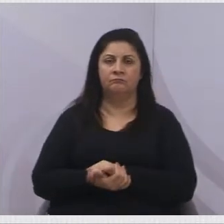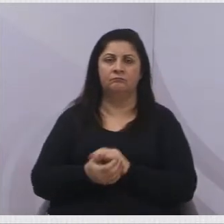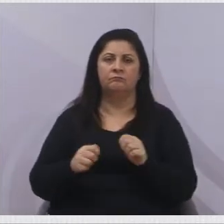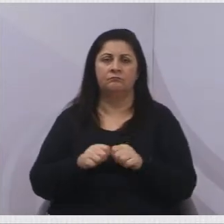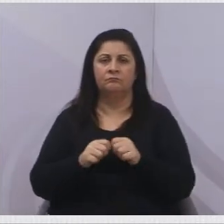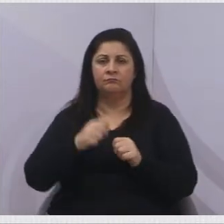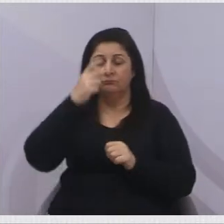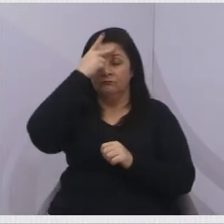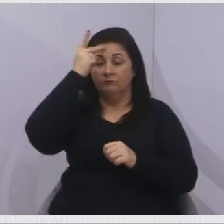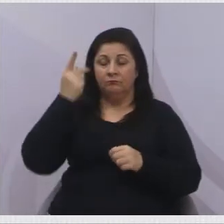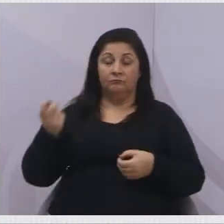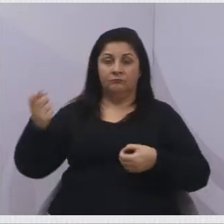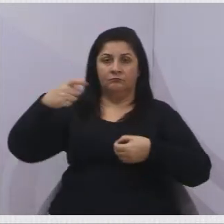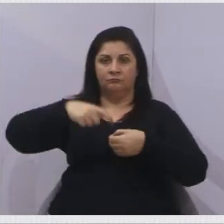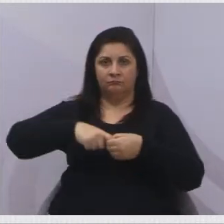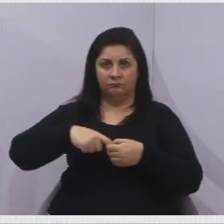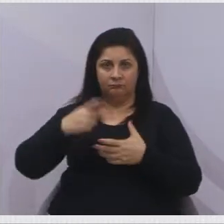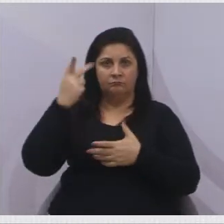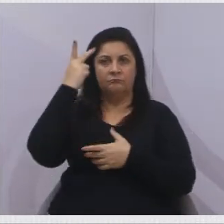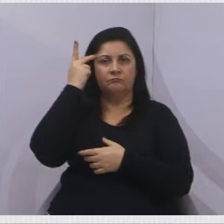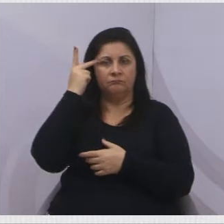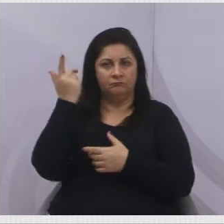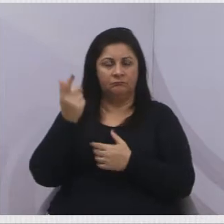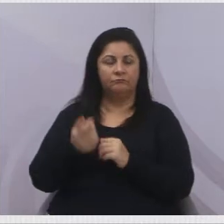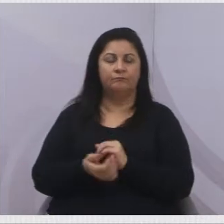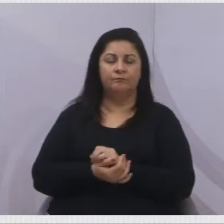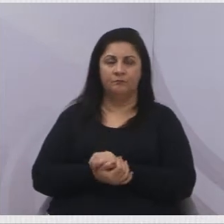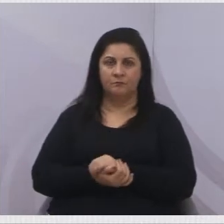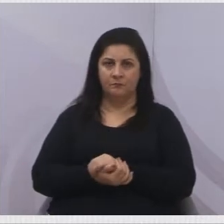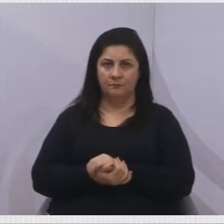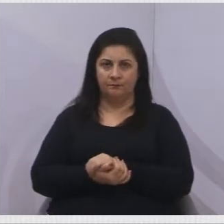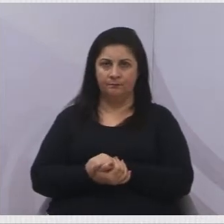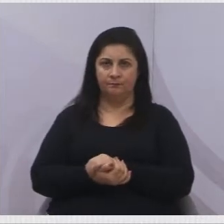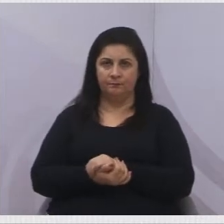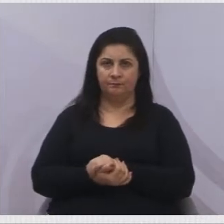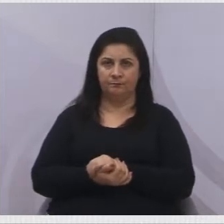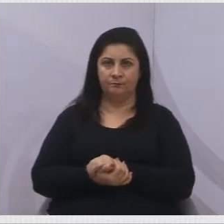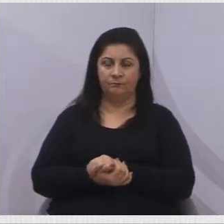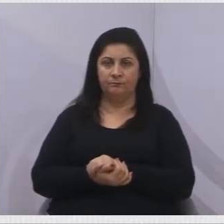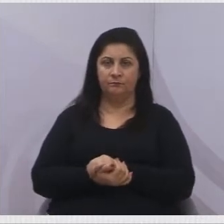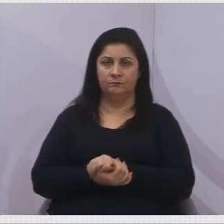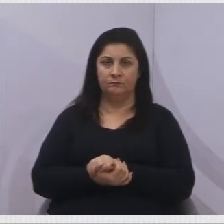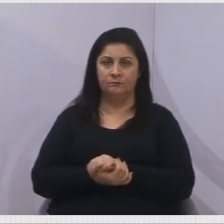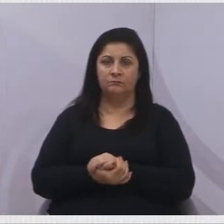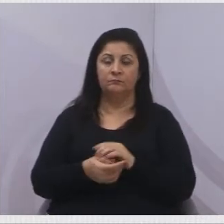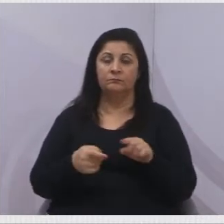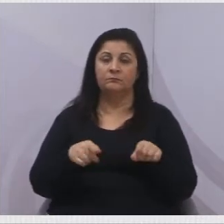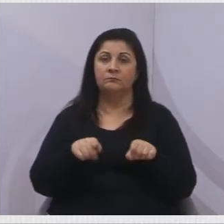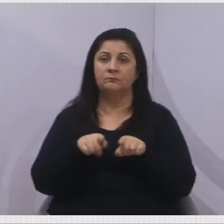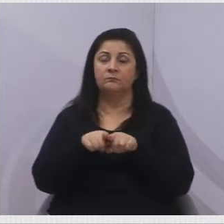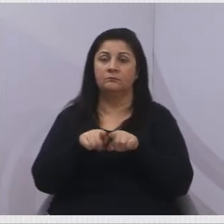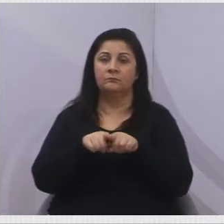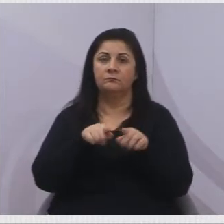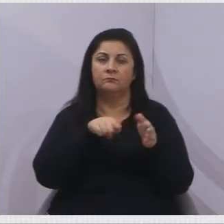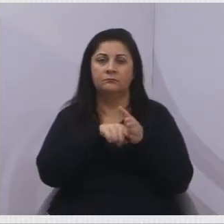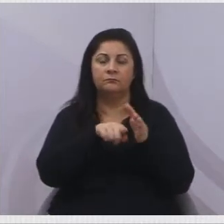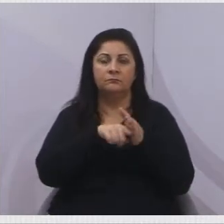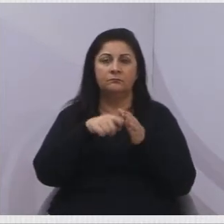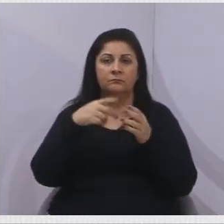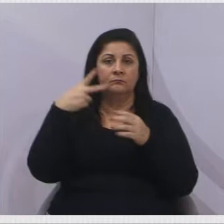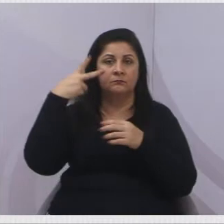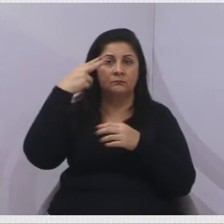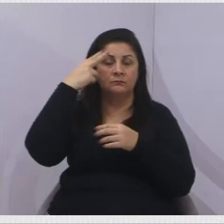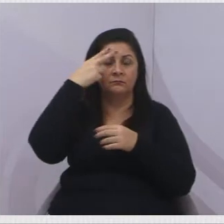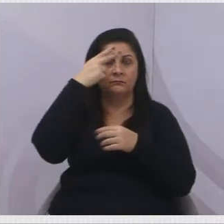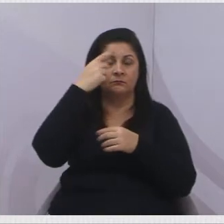pacientes, né, se renovarem para o primeiro atendimento. e avaliação cirúrgica de catarata, pterígio